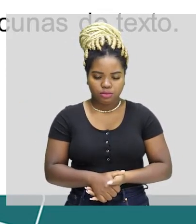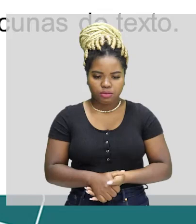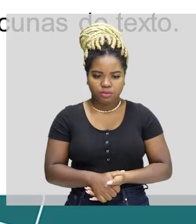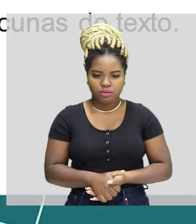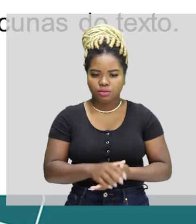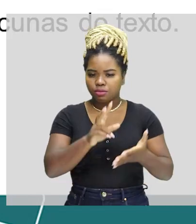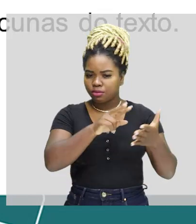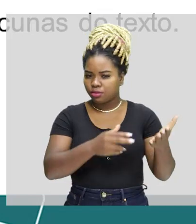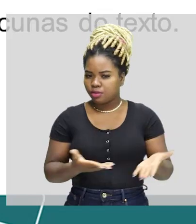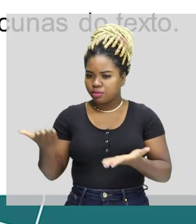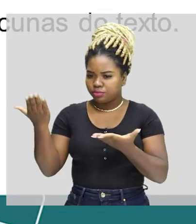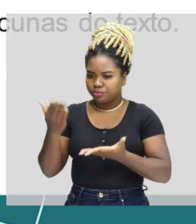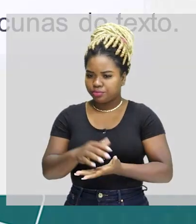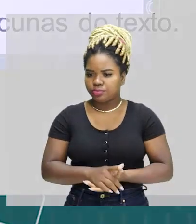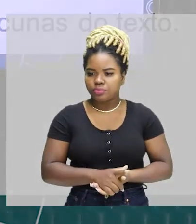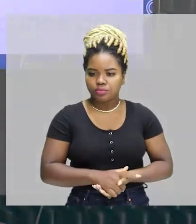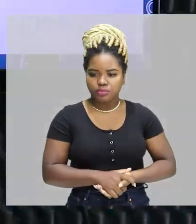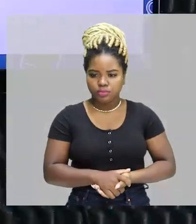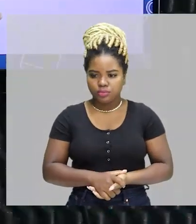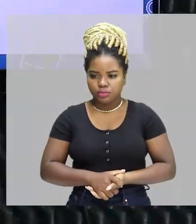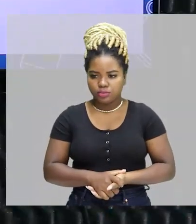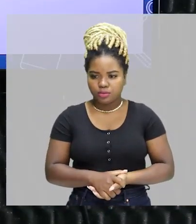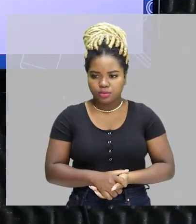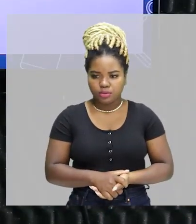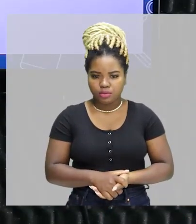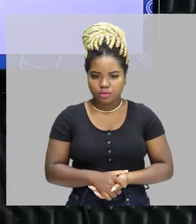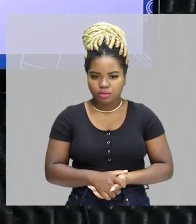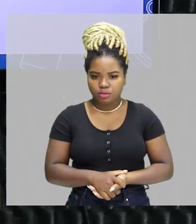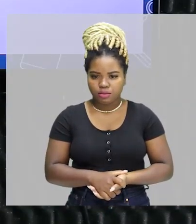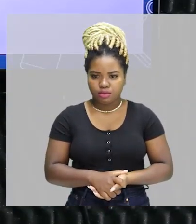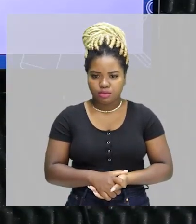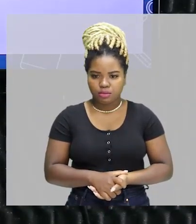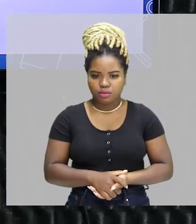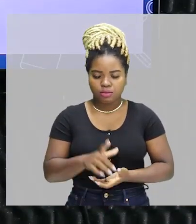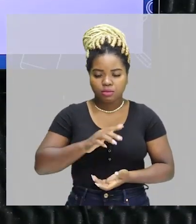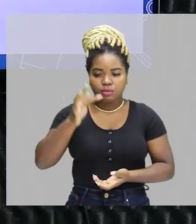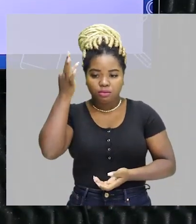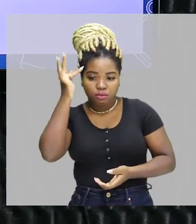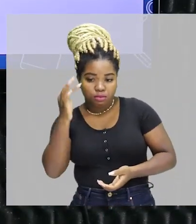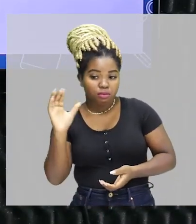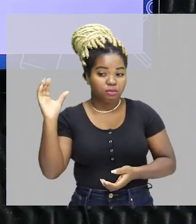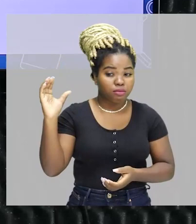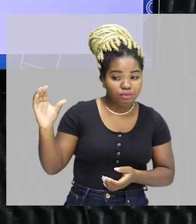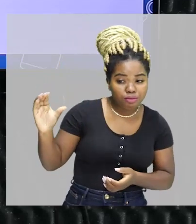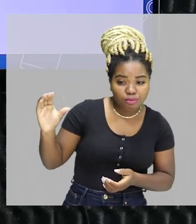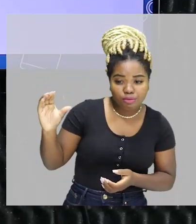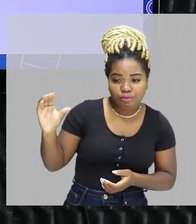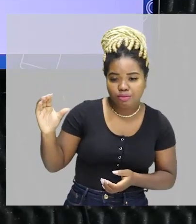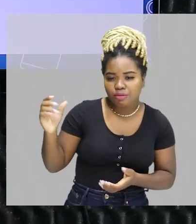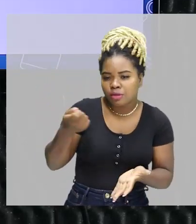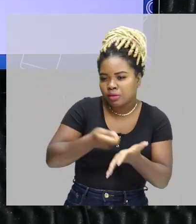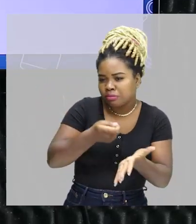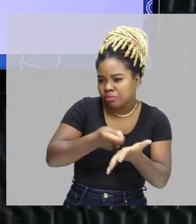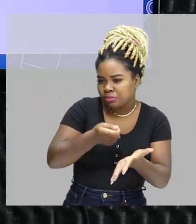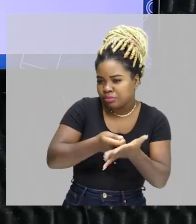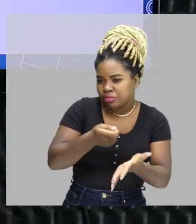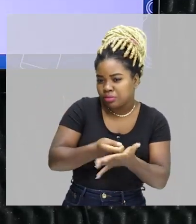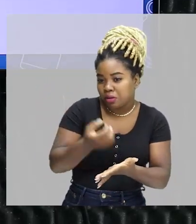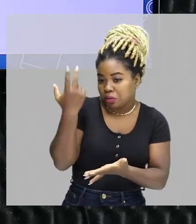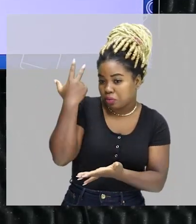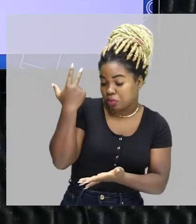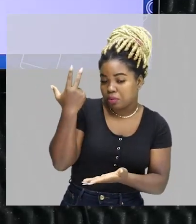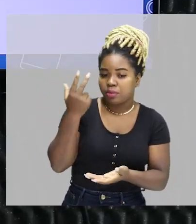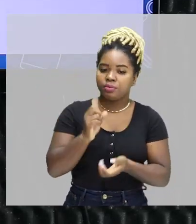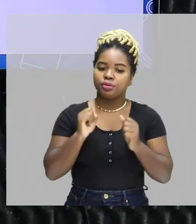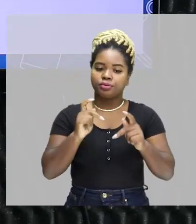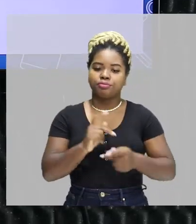Senso comum que é o nosso grande vilão, lembra? Filosofia e ciência geralmente tem uma rixa com o senso comum muito grande, ok?